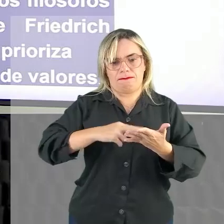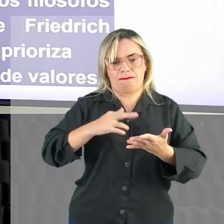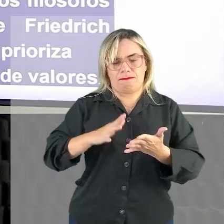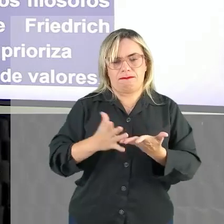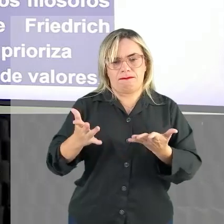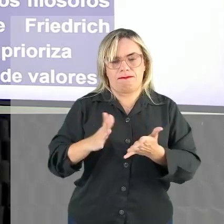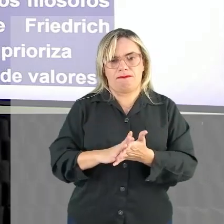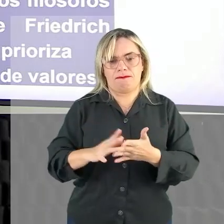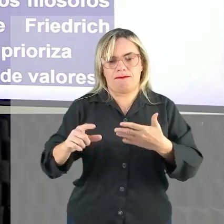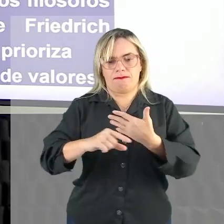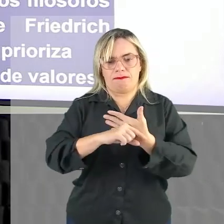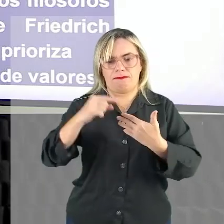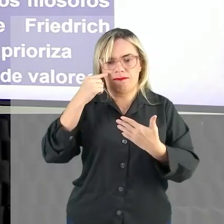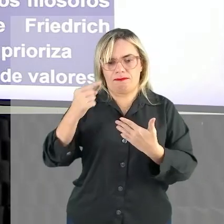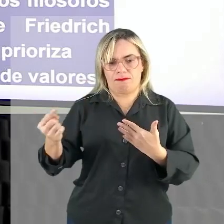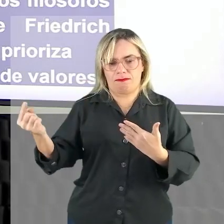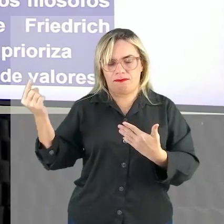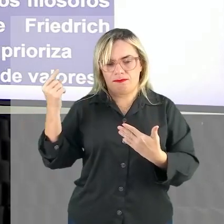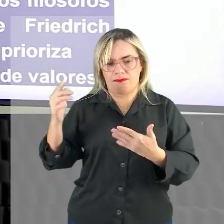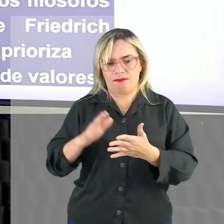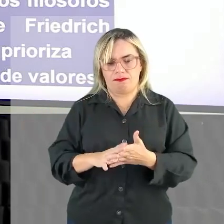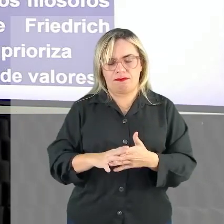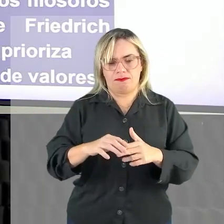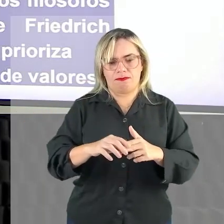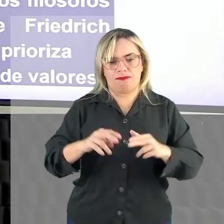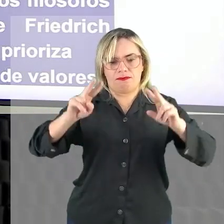Nessa conjuntura, segundo a obra O Capital,